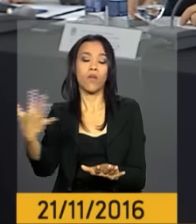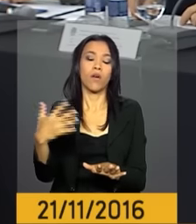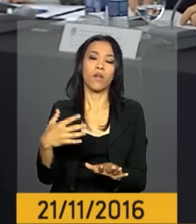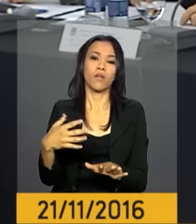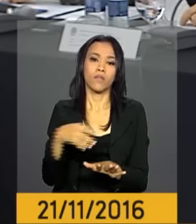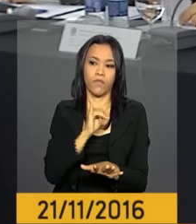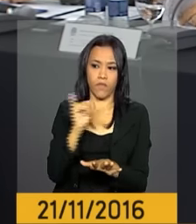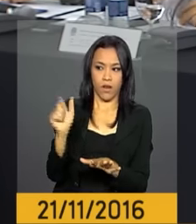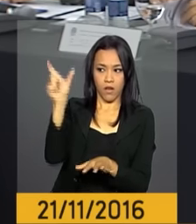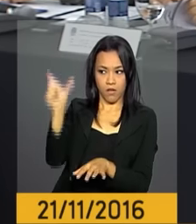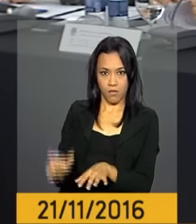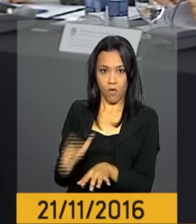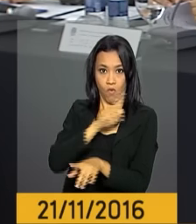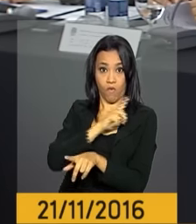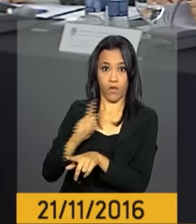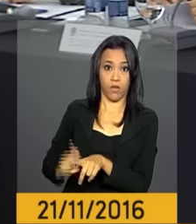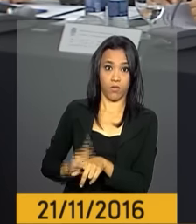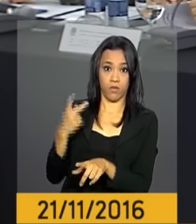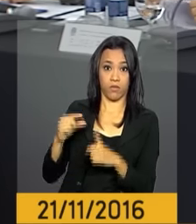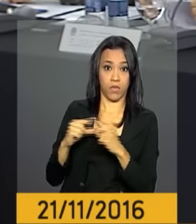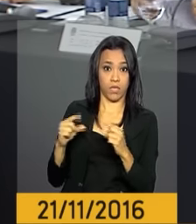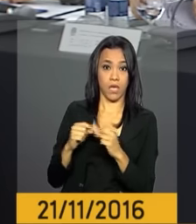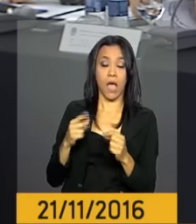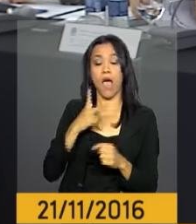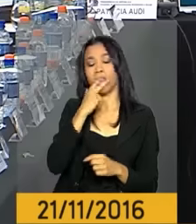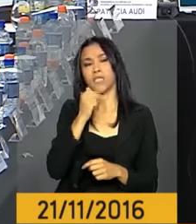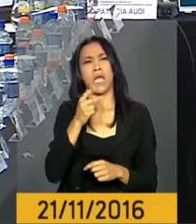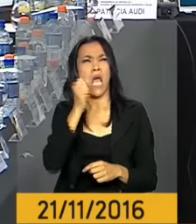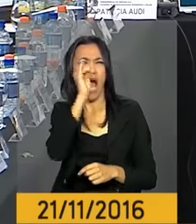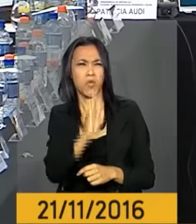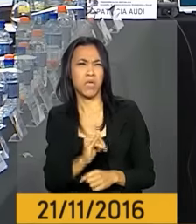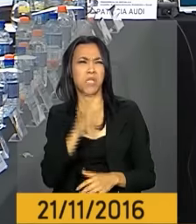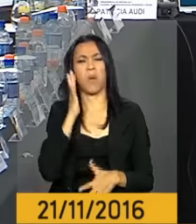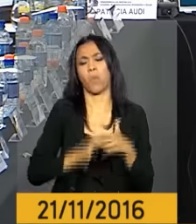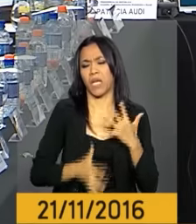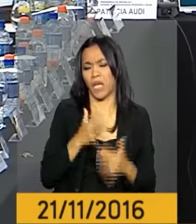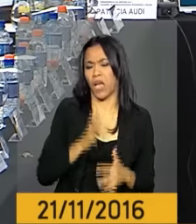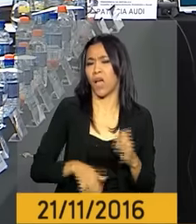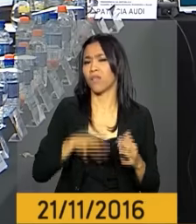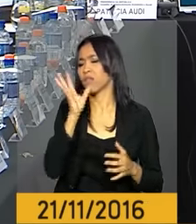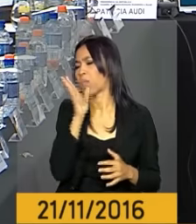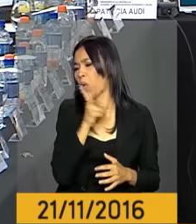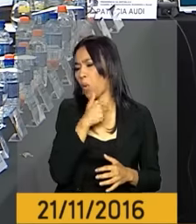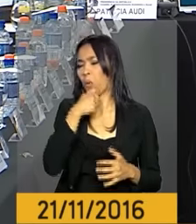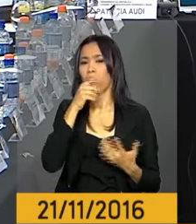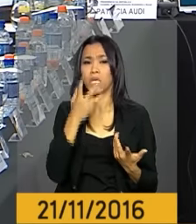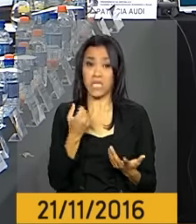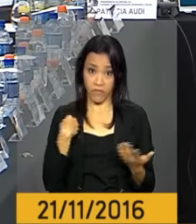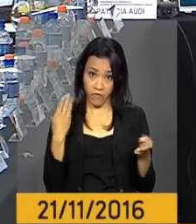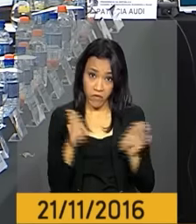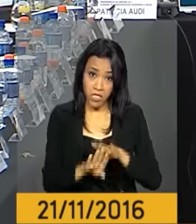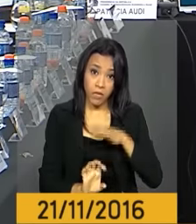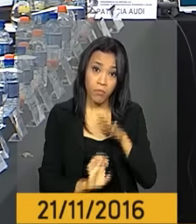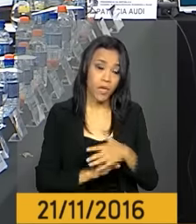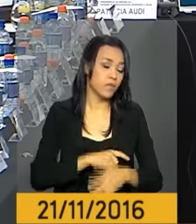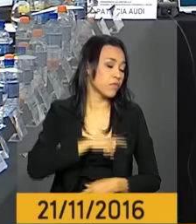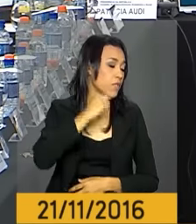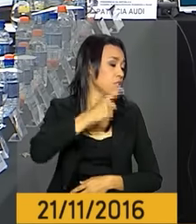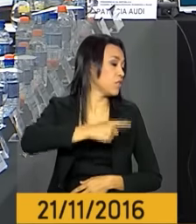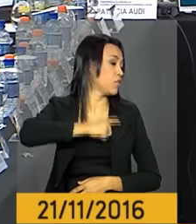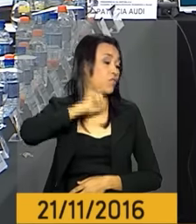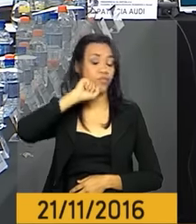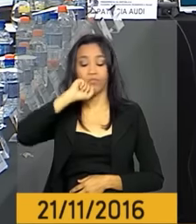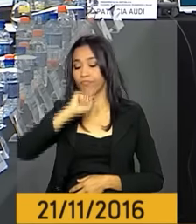governador Hollenberg, de que no Brasil tudo é difícil, tudo é complicado. Se você quer abrir empresa, leva tanto tempo. Se você quiser fechar, então, você leva a vida